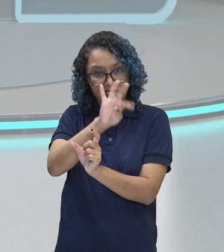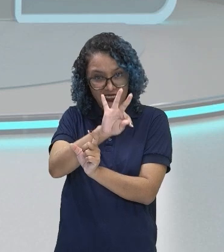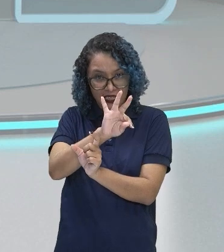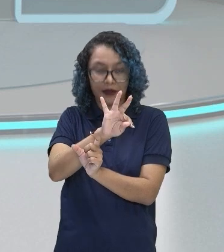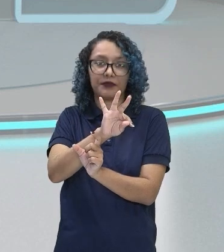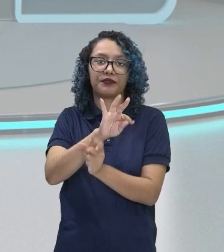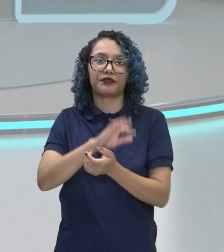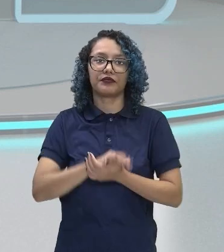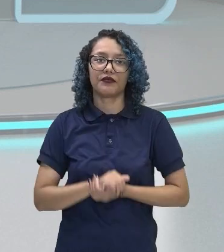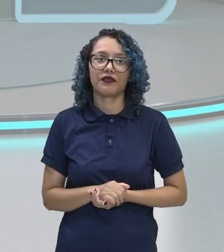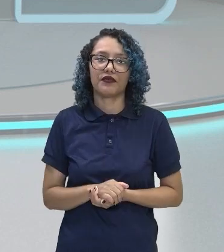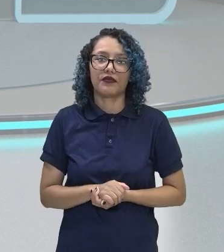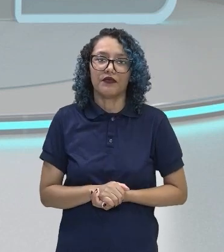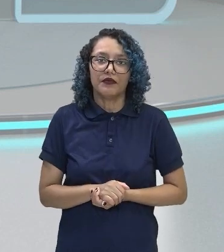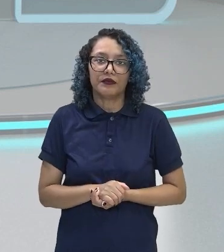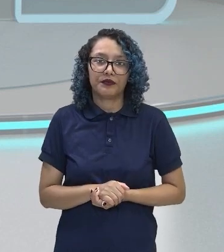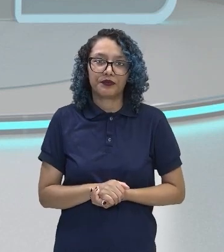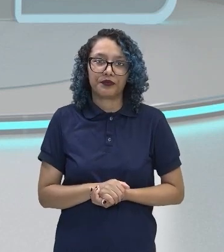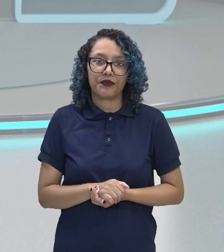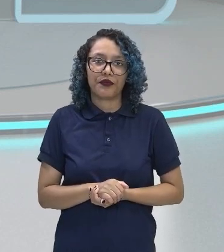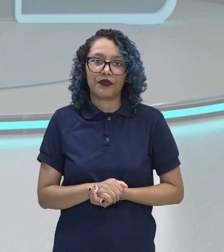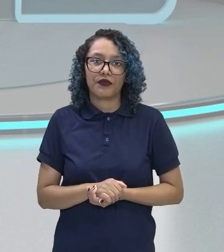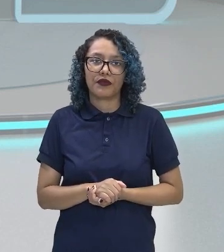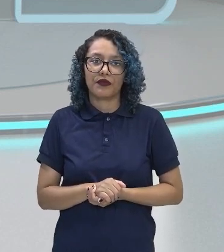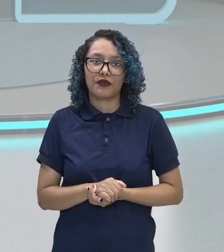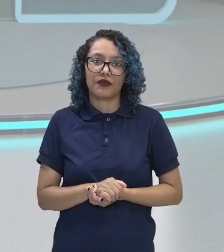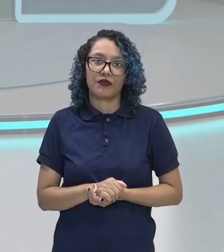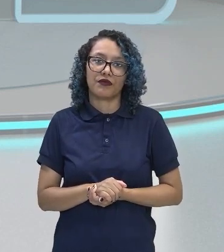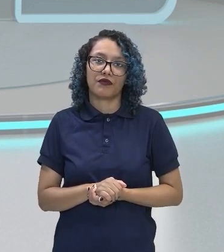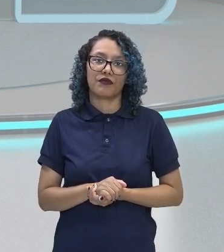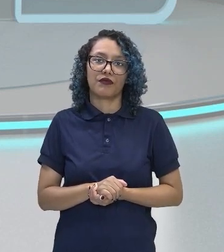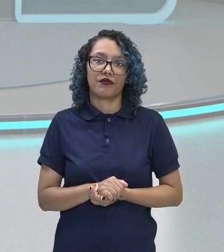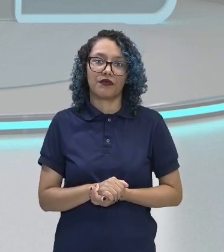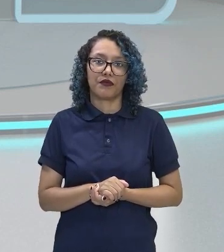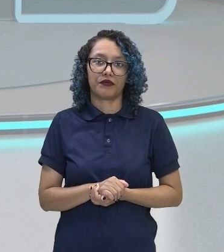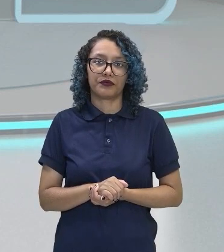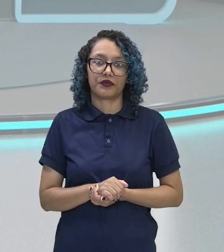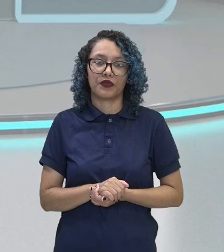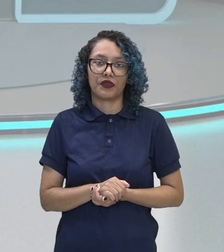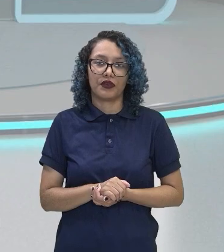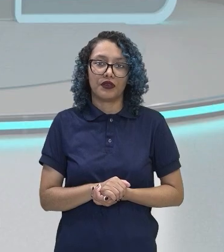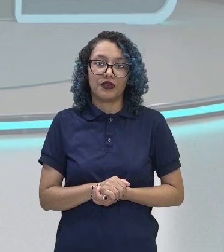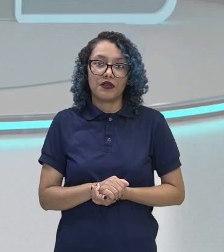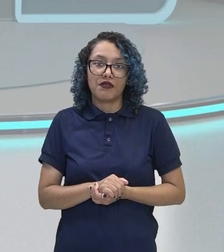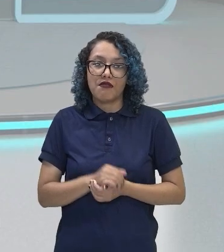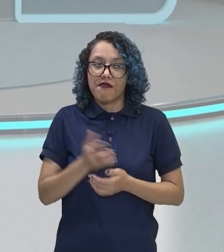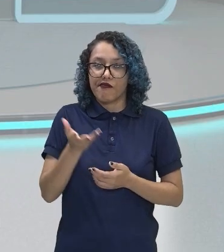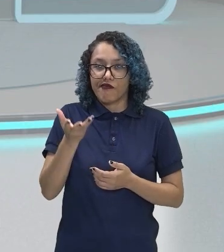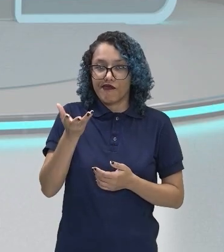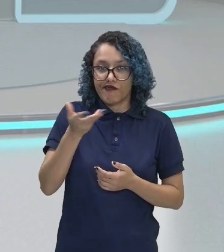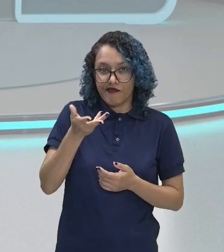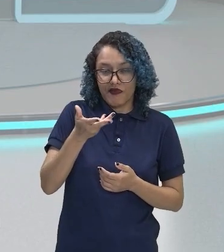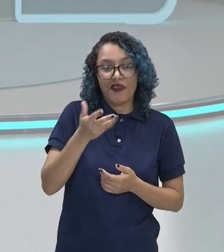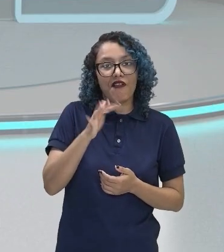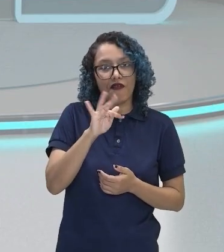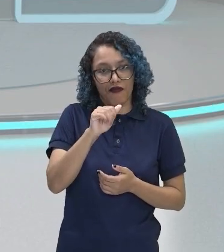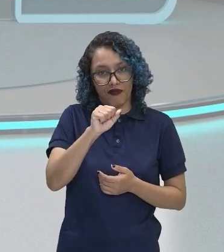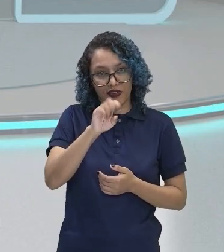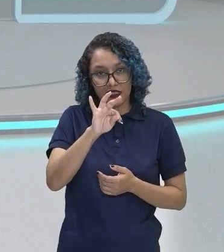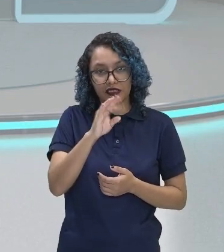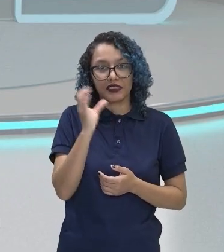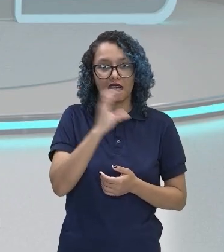adjetivo, formando então esse superlativo. Fast, rápido, the fastest, o mais